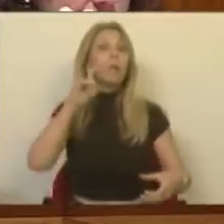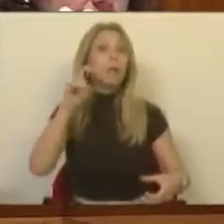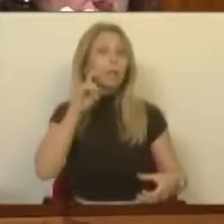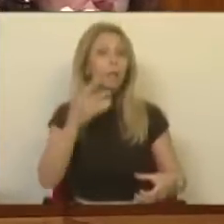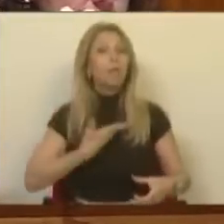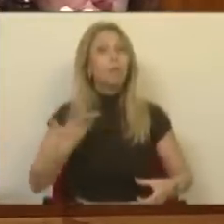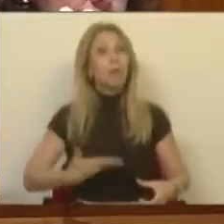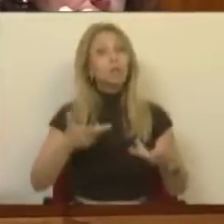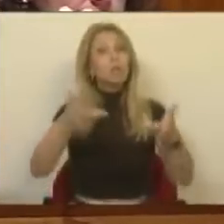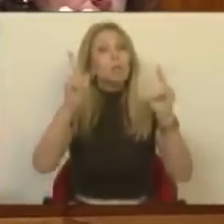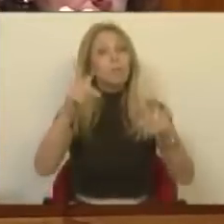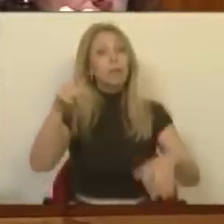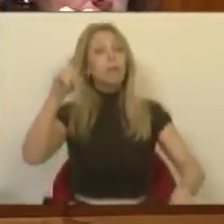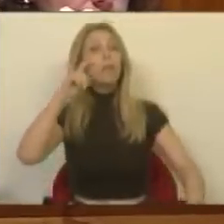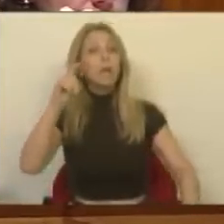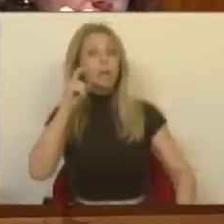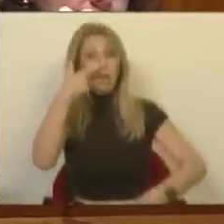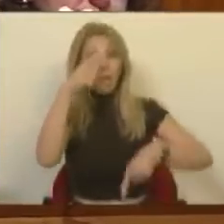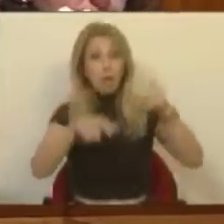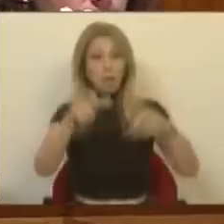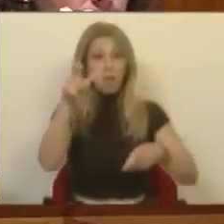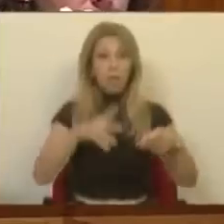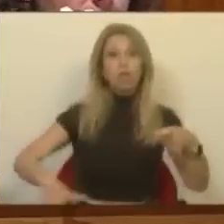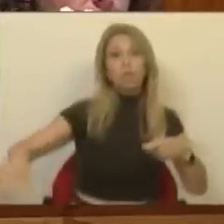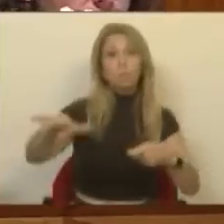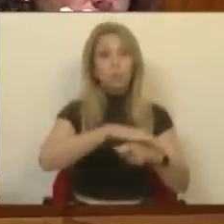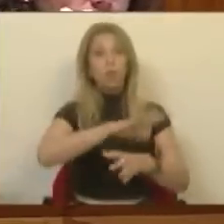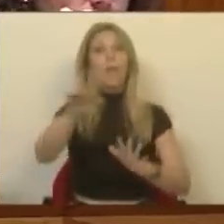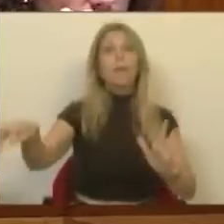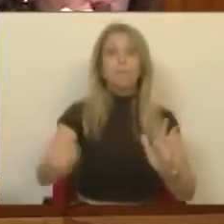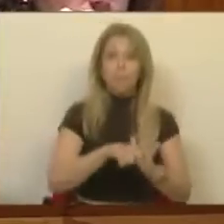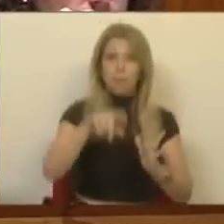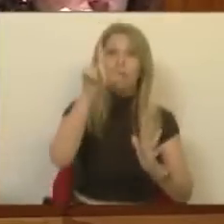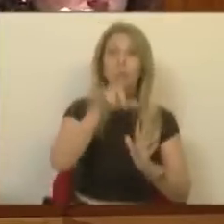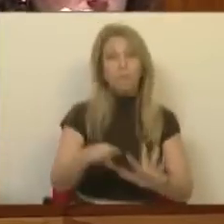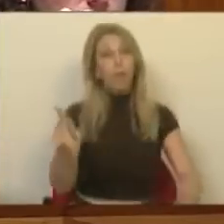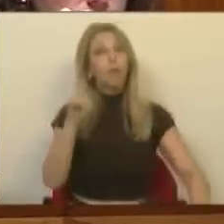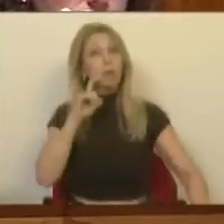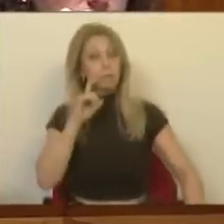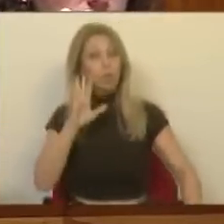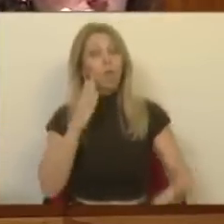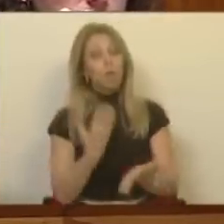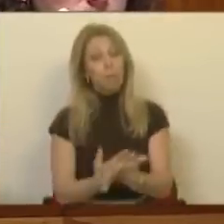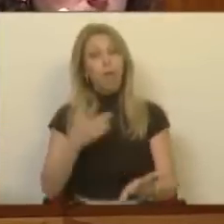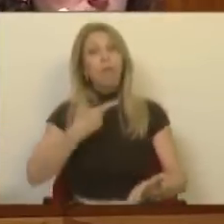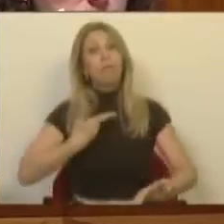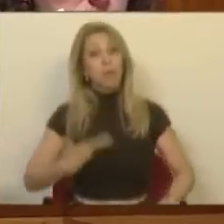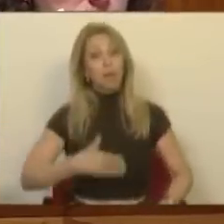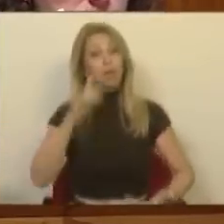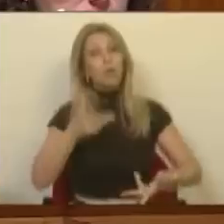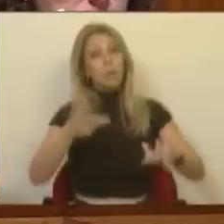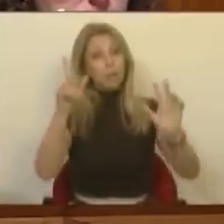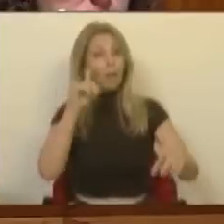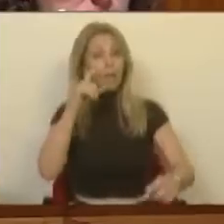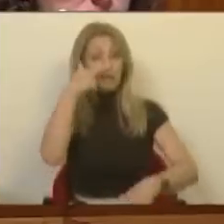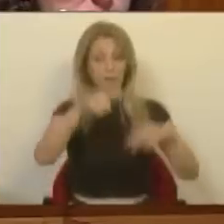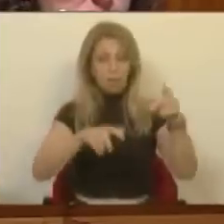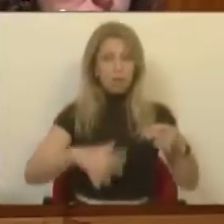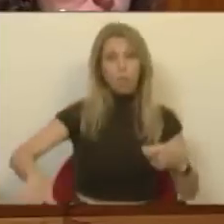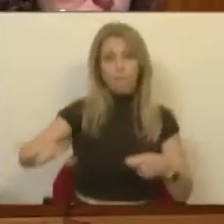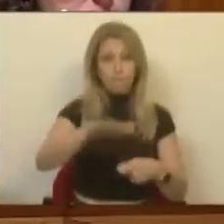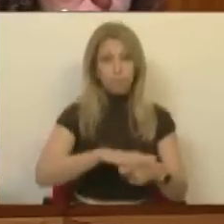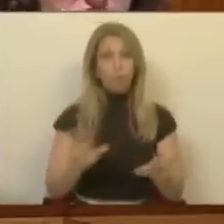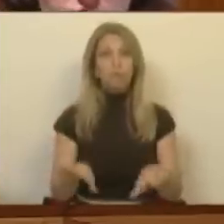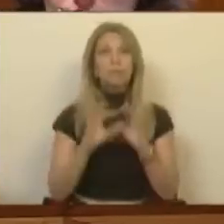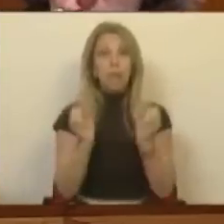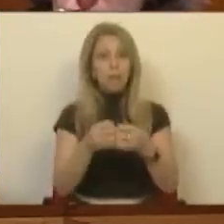liberdades e garantias cidadão e numa ameaça aos direitos liberdades e garantias cidadãos em organizações com a dimensão que